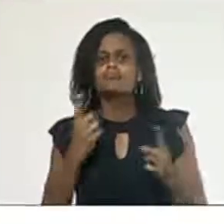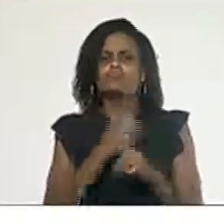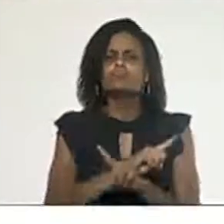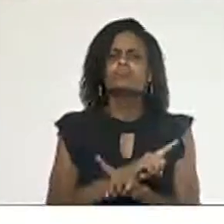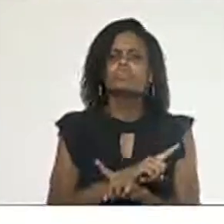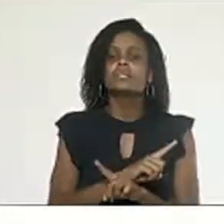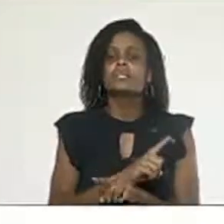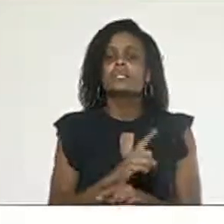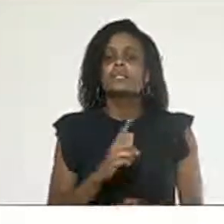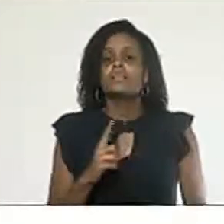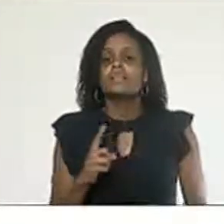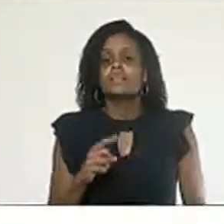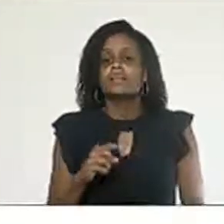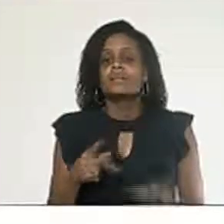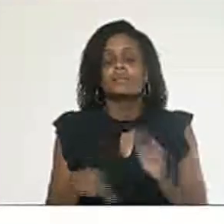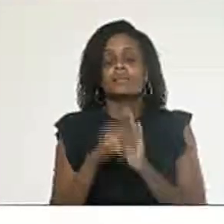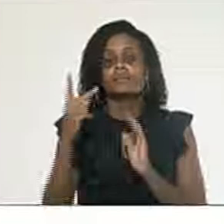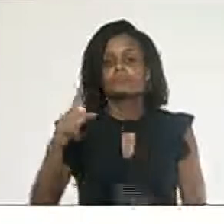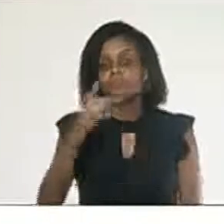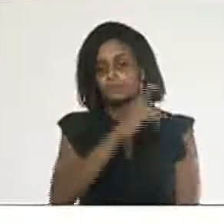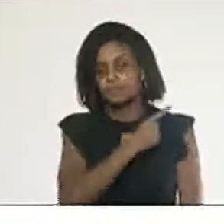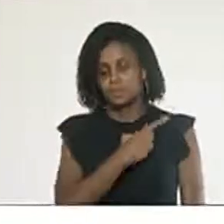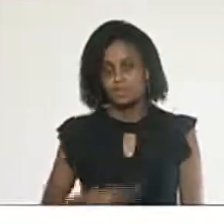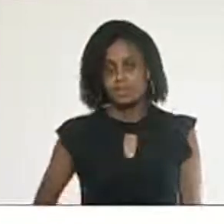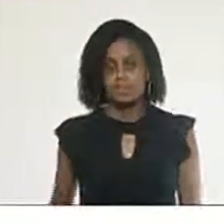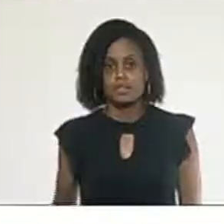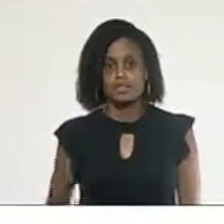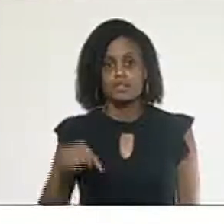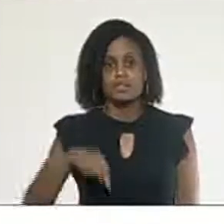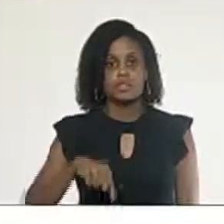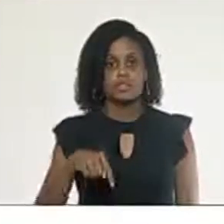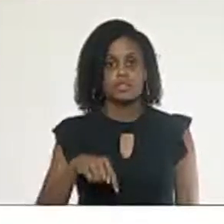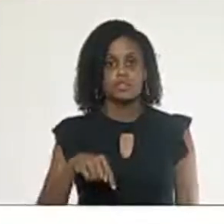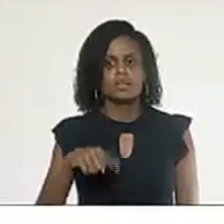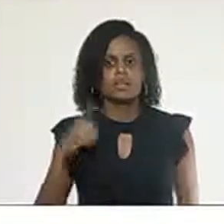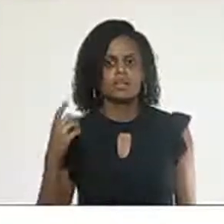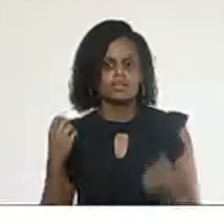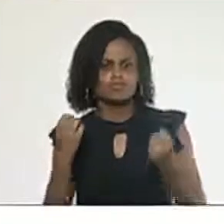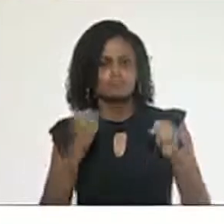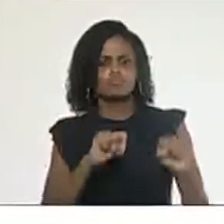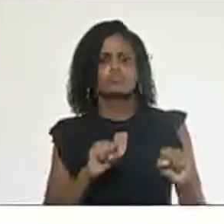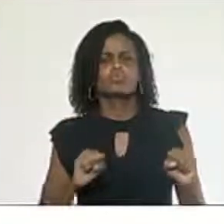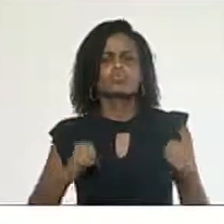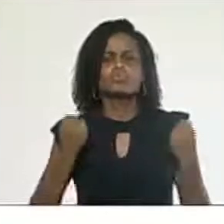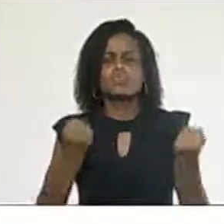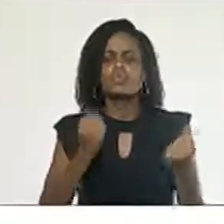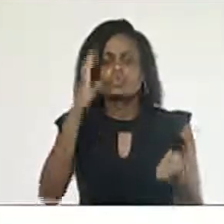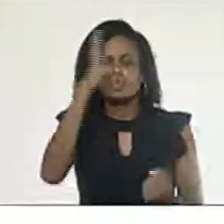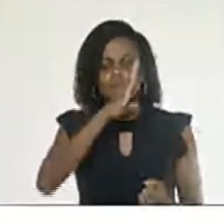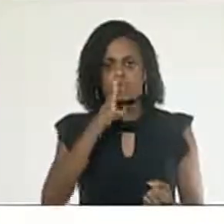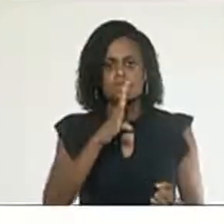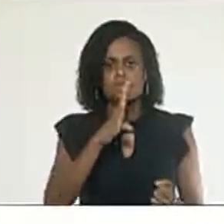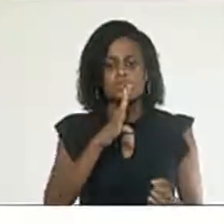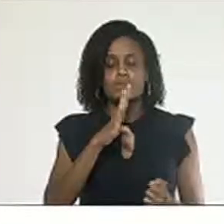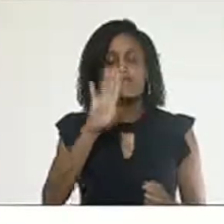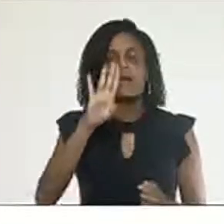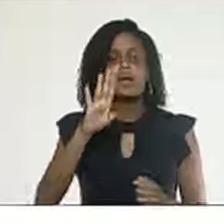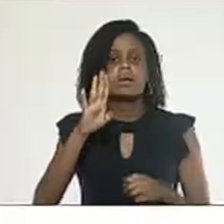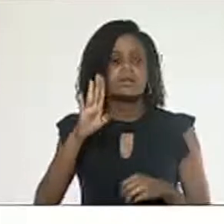grande desse presidente, que fala que é pelo Brasil, mas lambe as botas